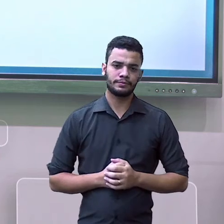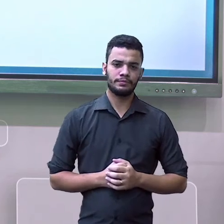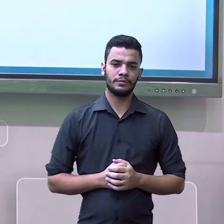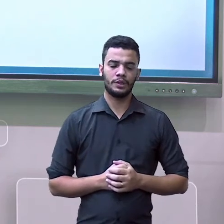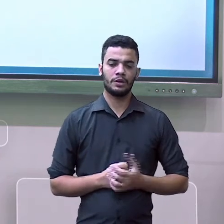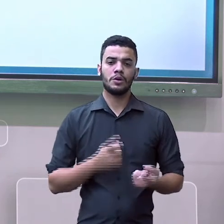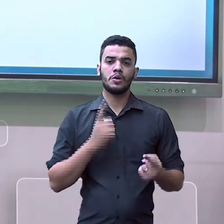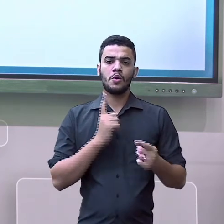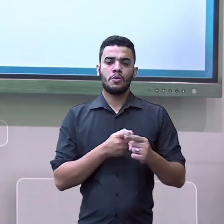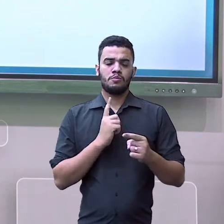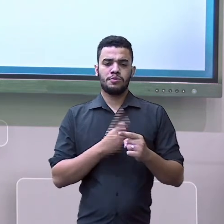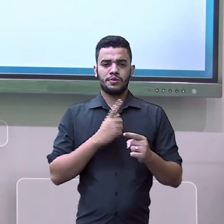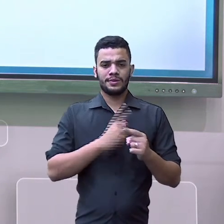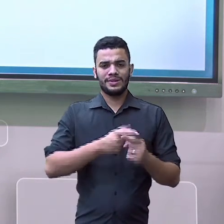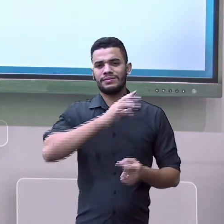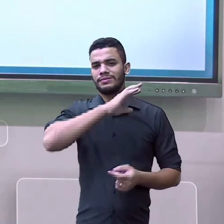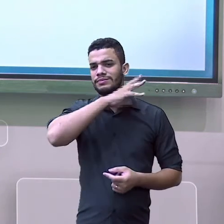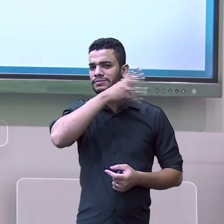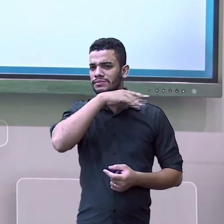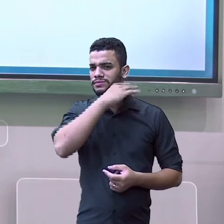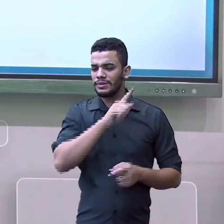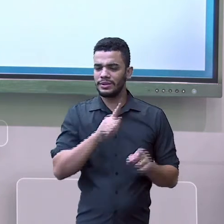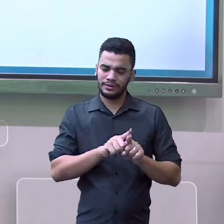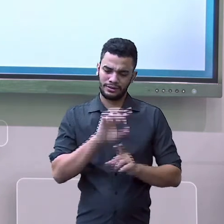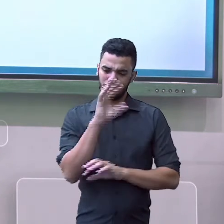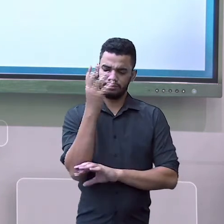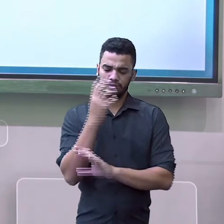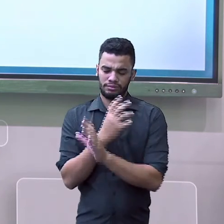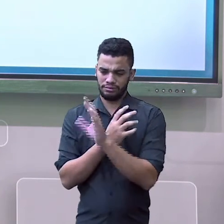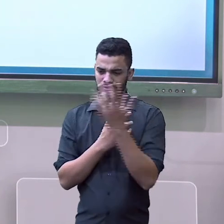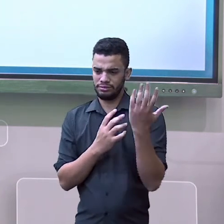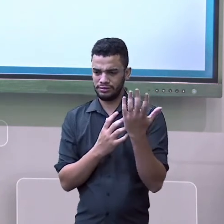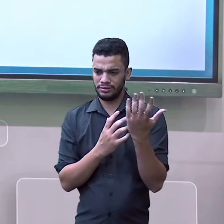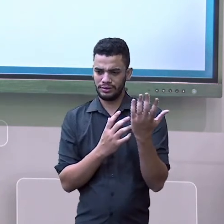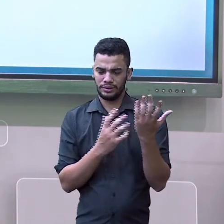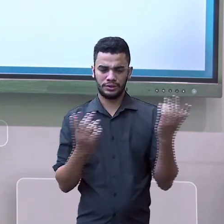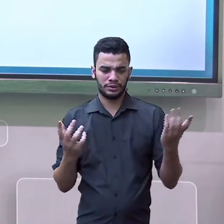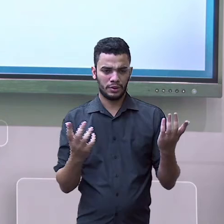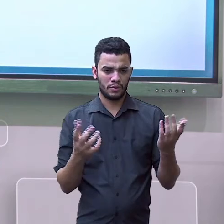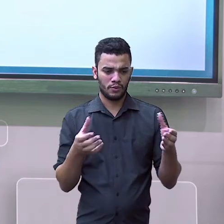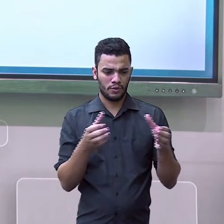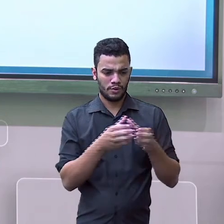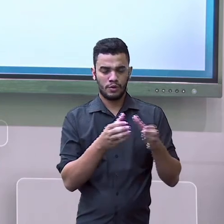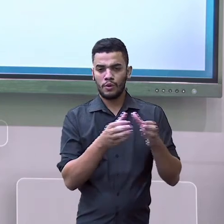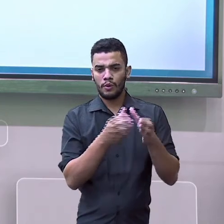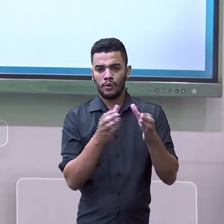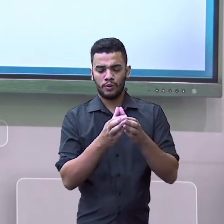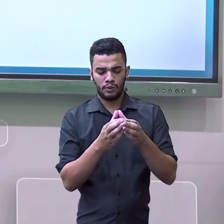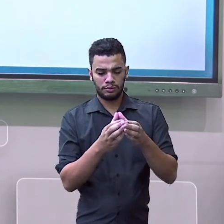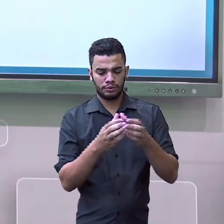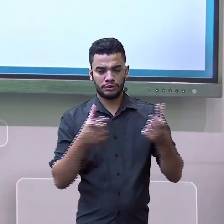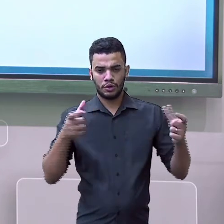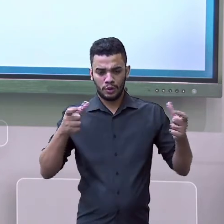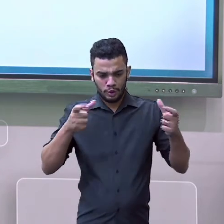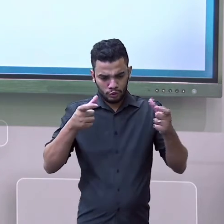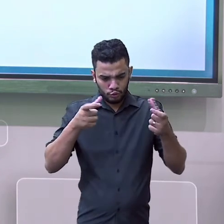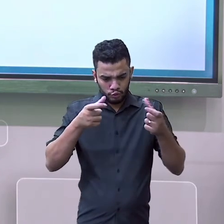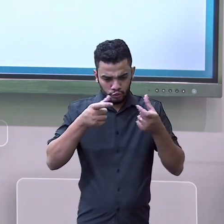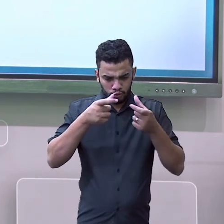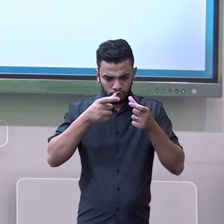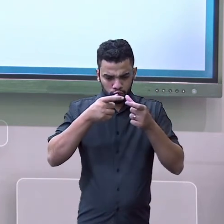à extinção de espécies no mundo todo? Por que ocorre a extinção de